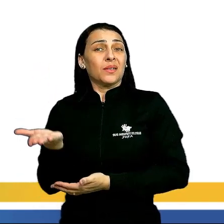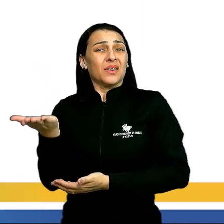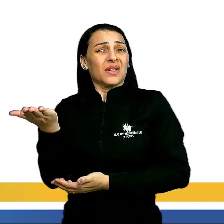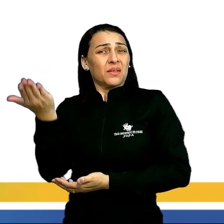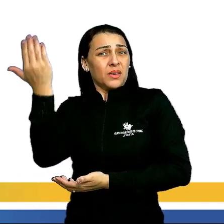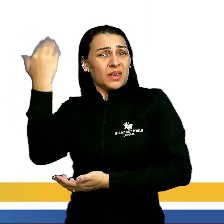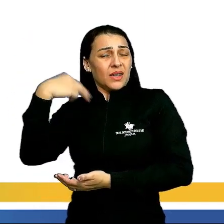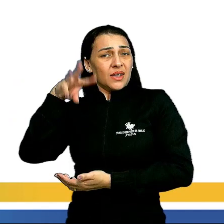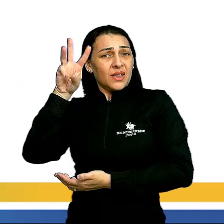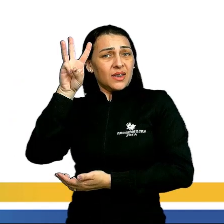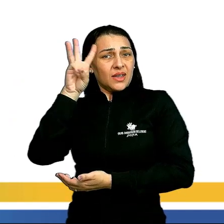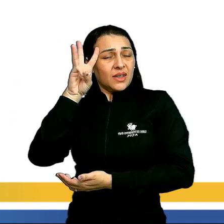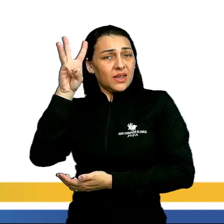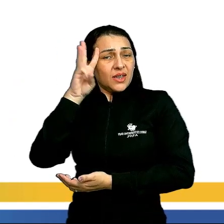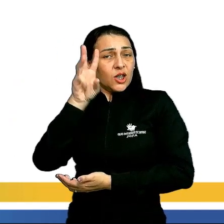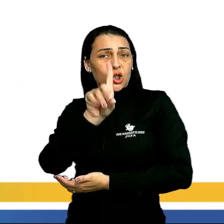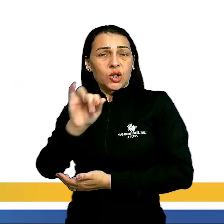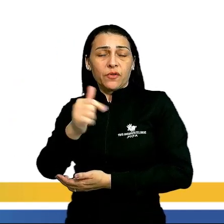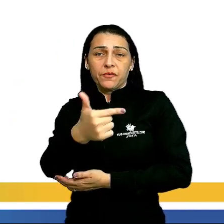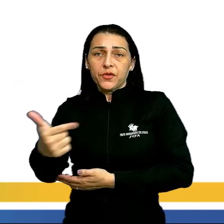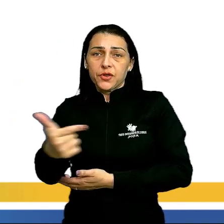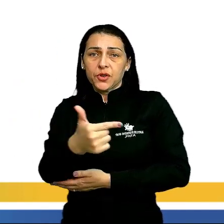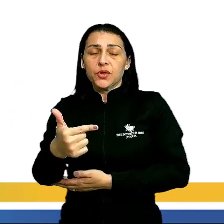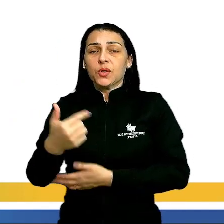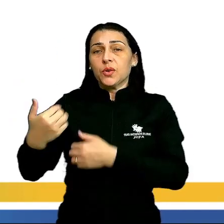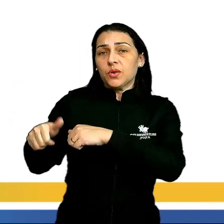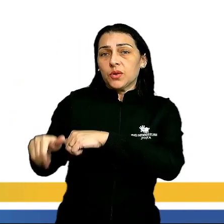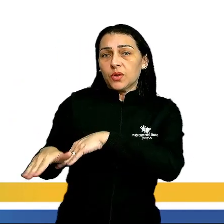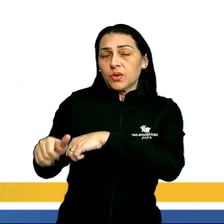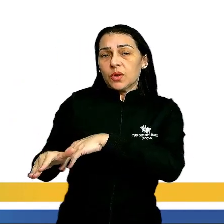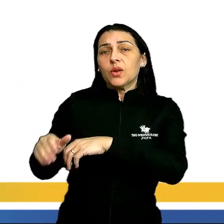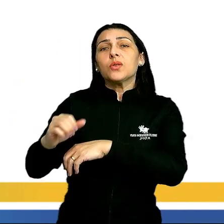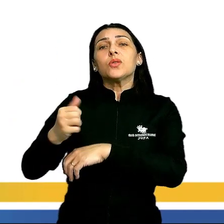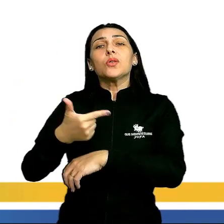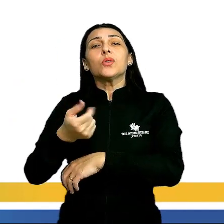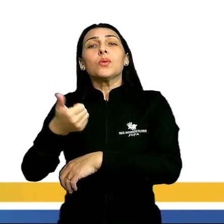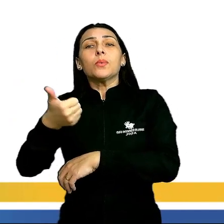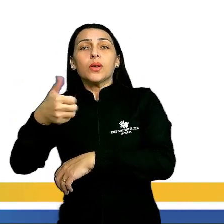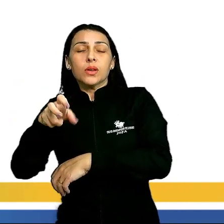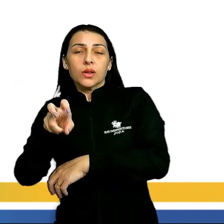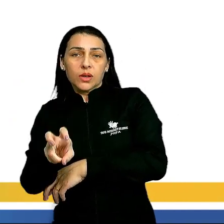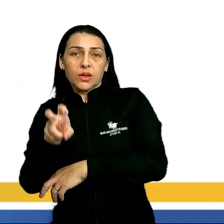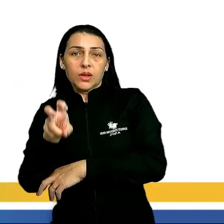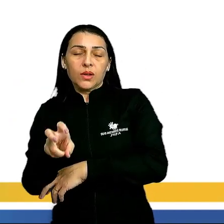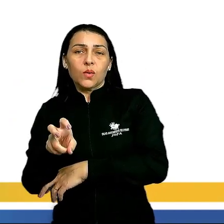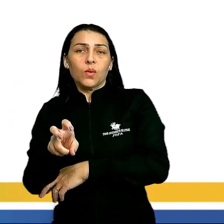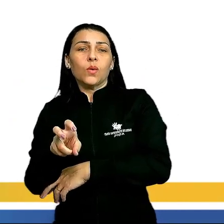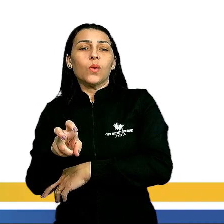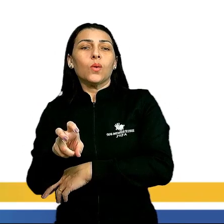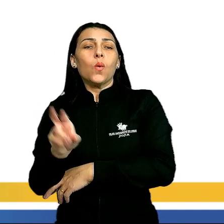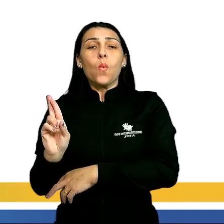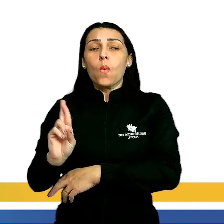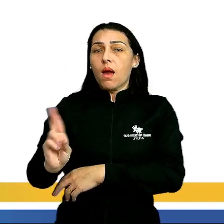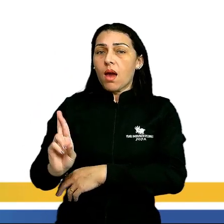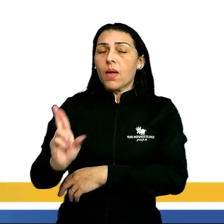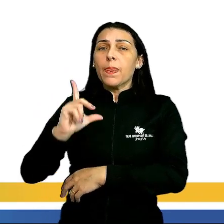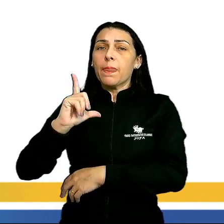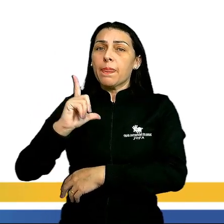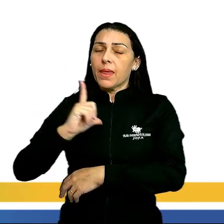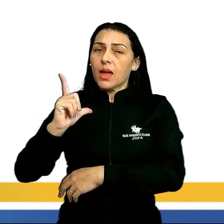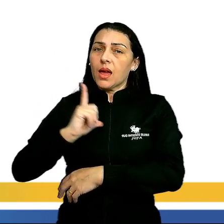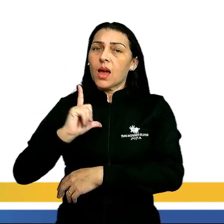passada terça-feira, dia 22 de setembro de 2015, o real teve a